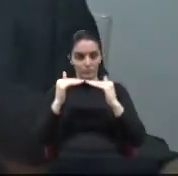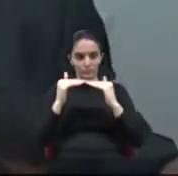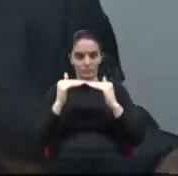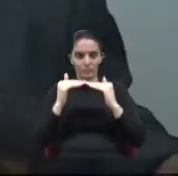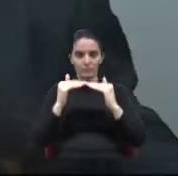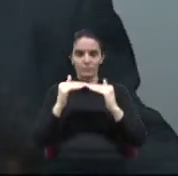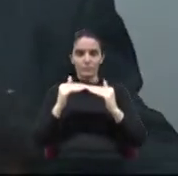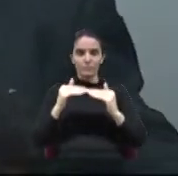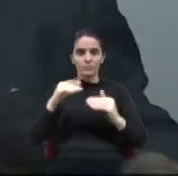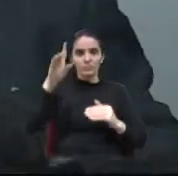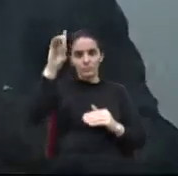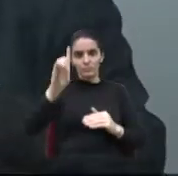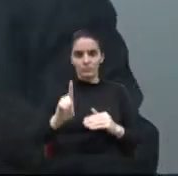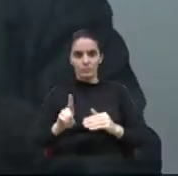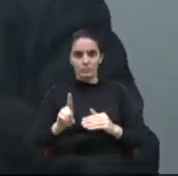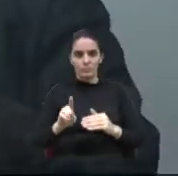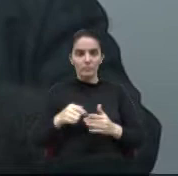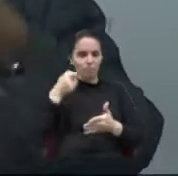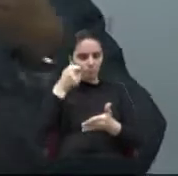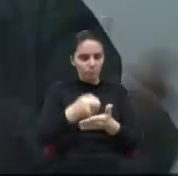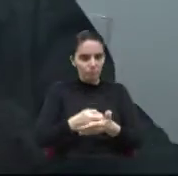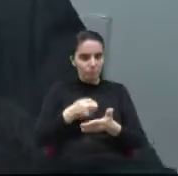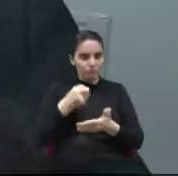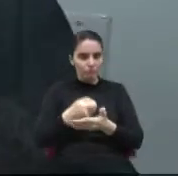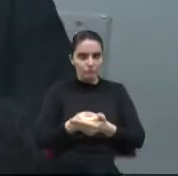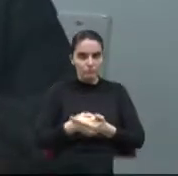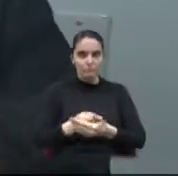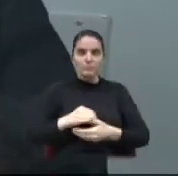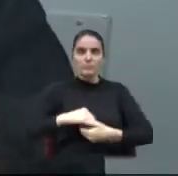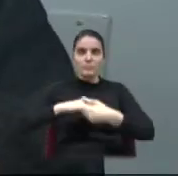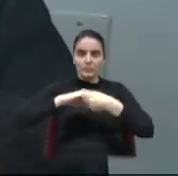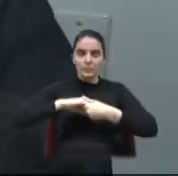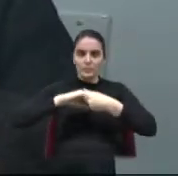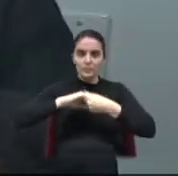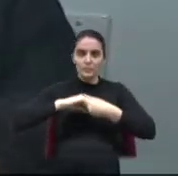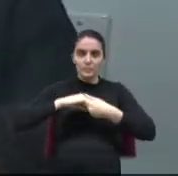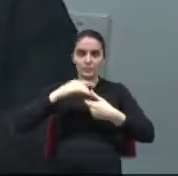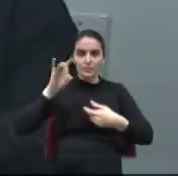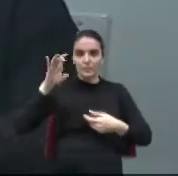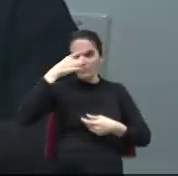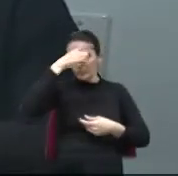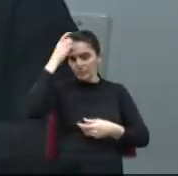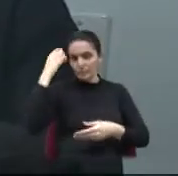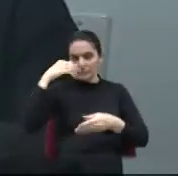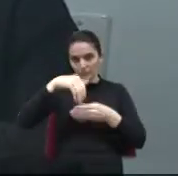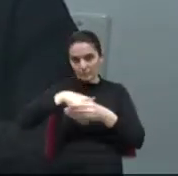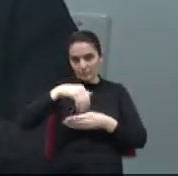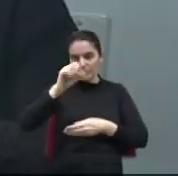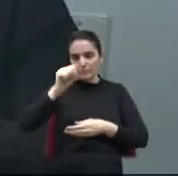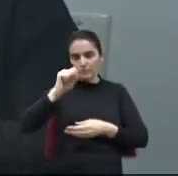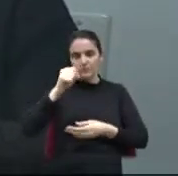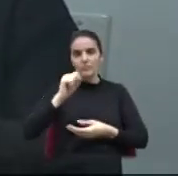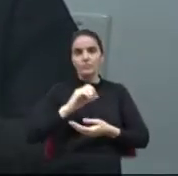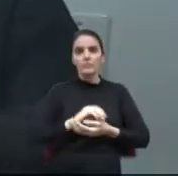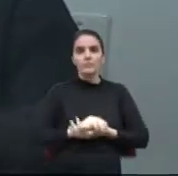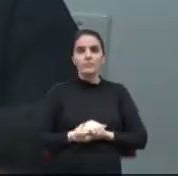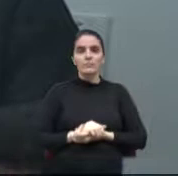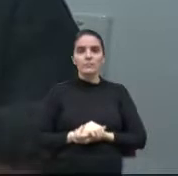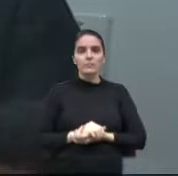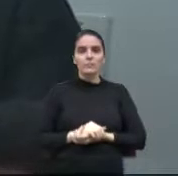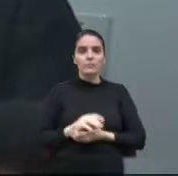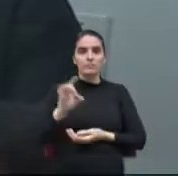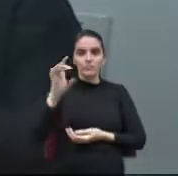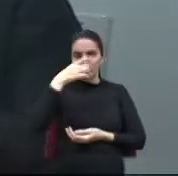direitos que eles têm. Então, parabéns, vou votar favorável e isso, tenho certeza,